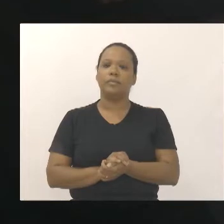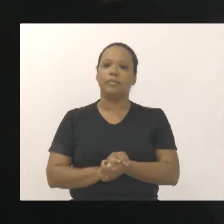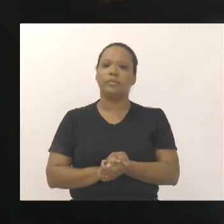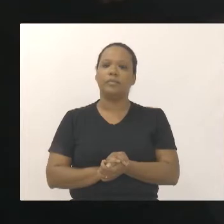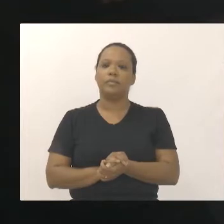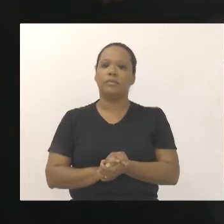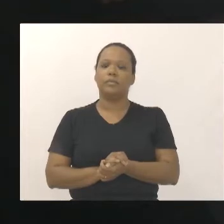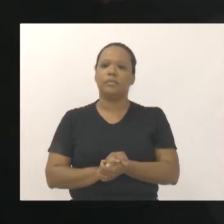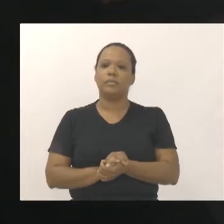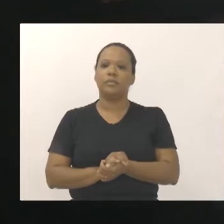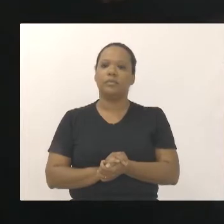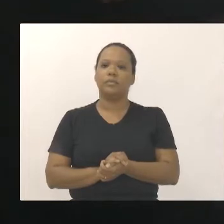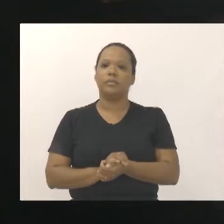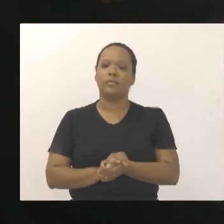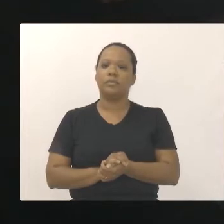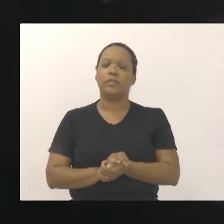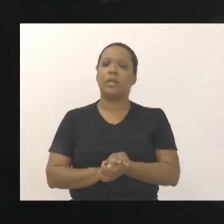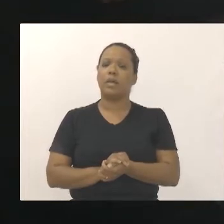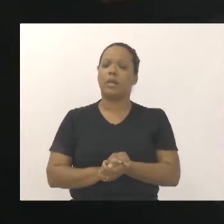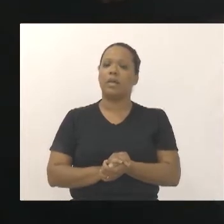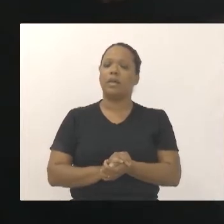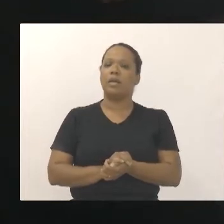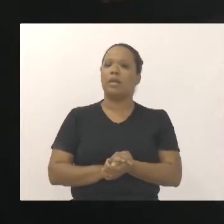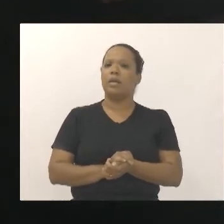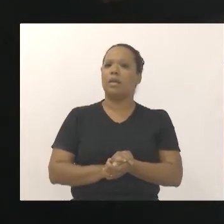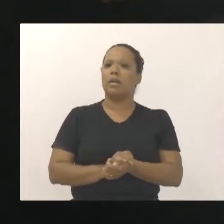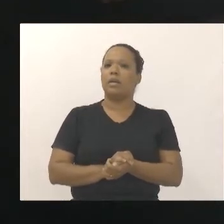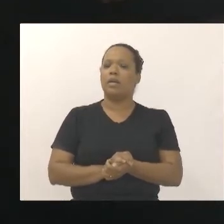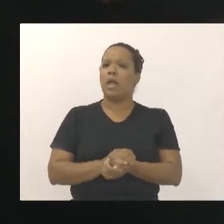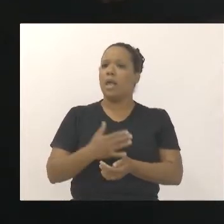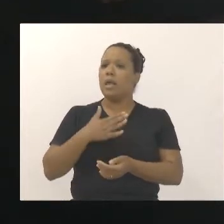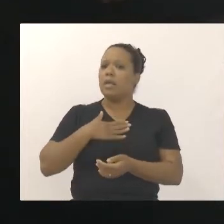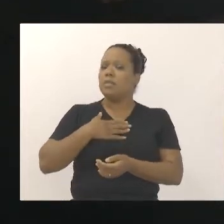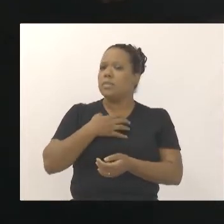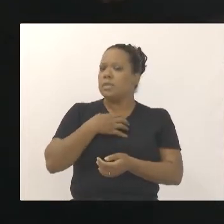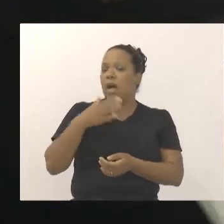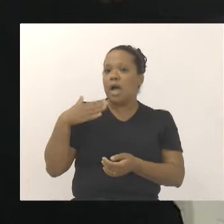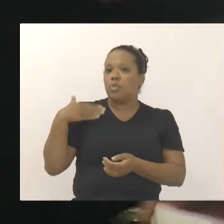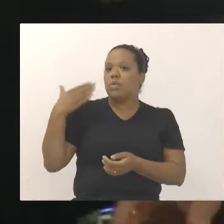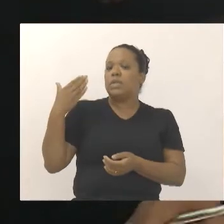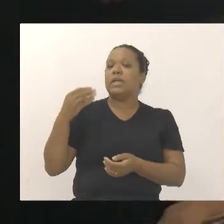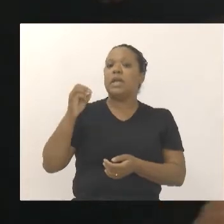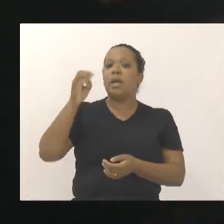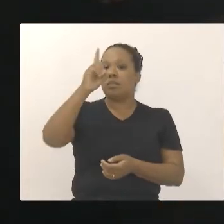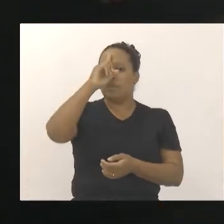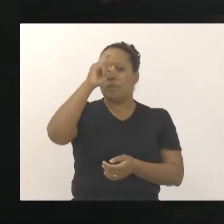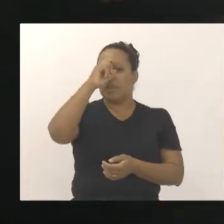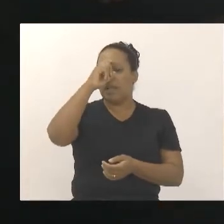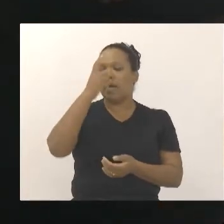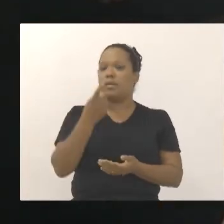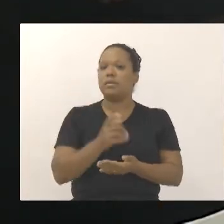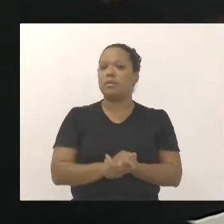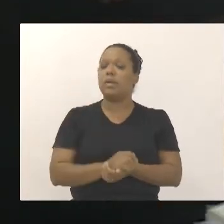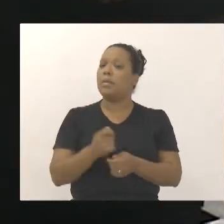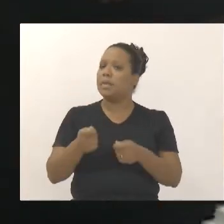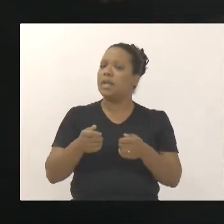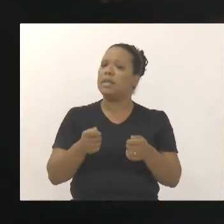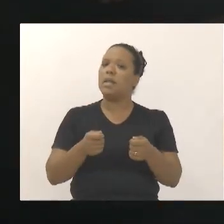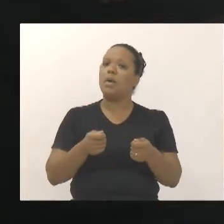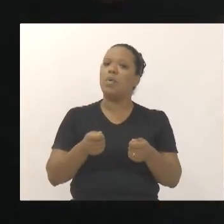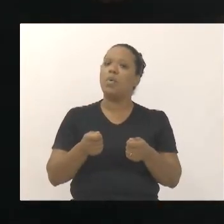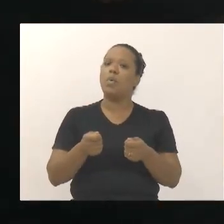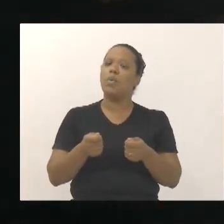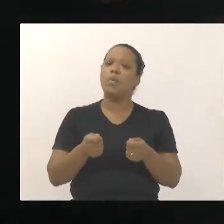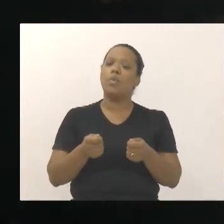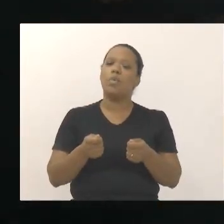aqui essa justificativa. O que me assustaria muito é que as maternidades precisam ter o controle e o acesso de quem